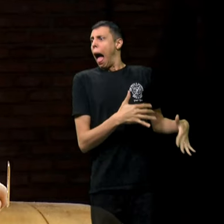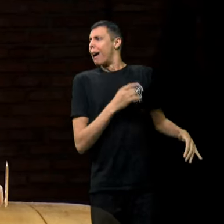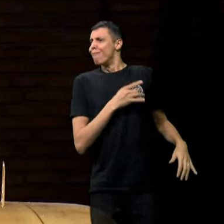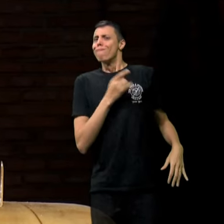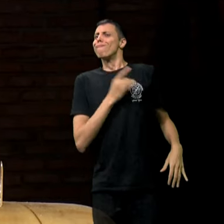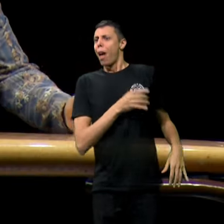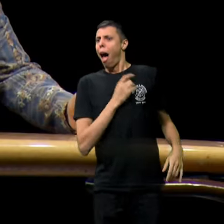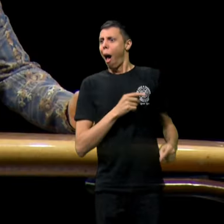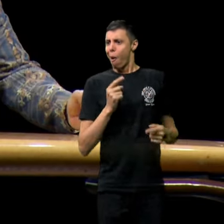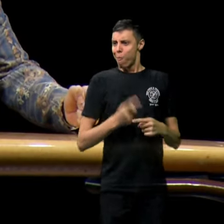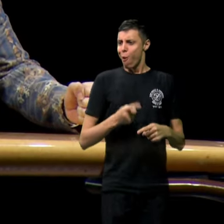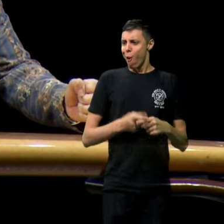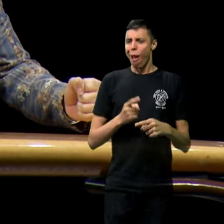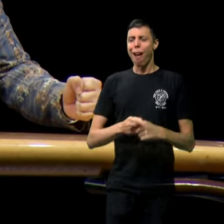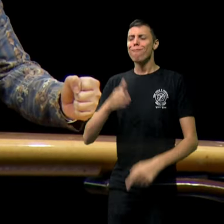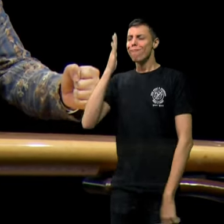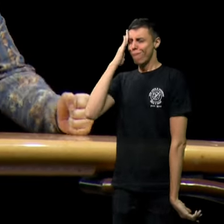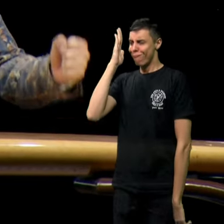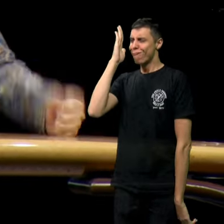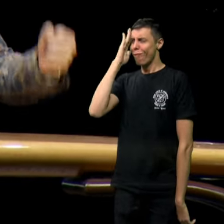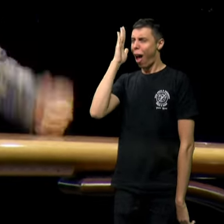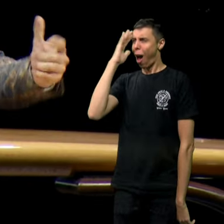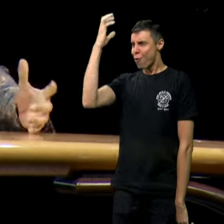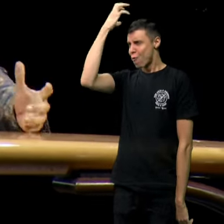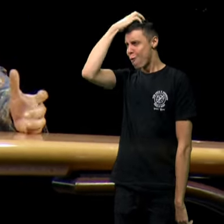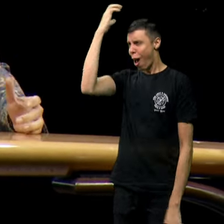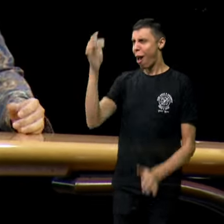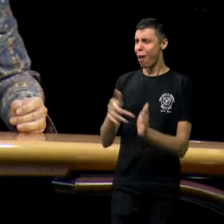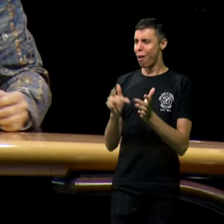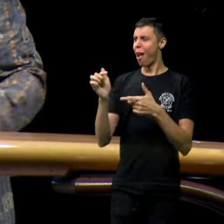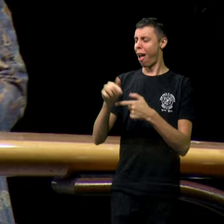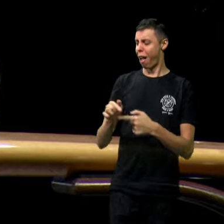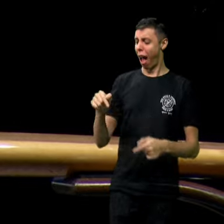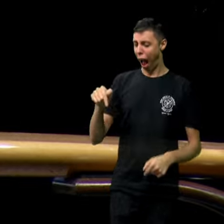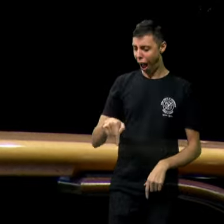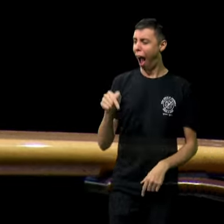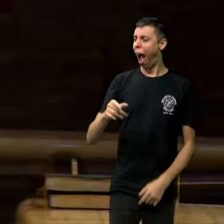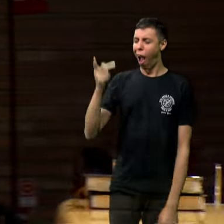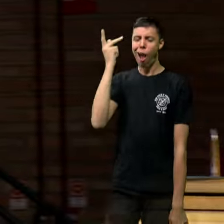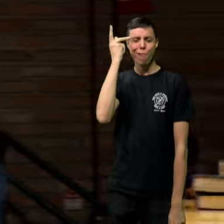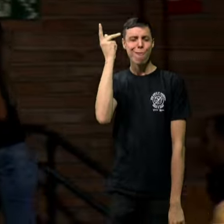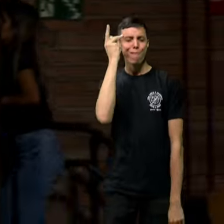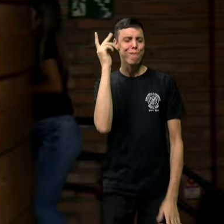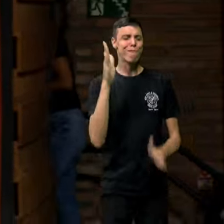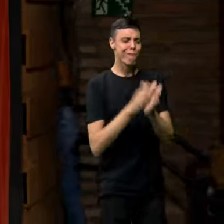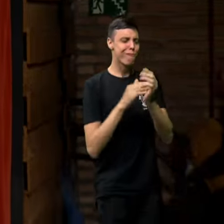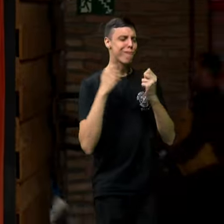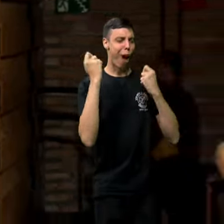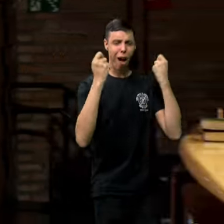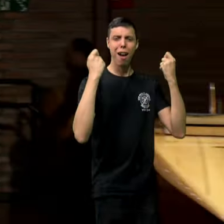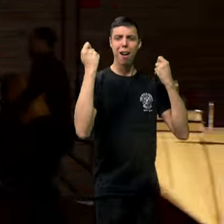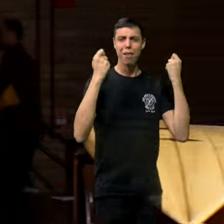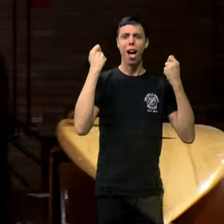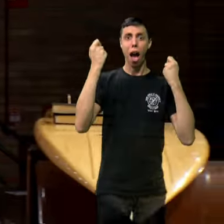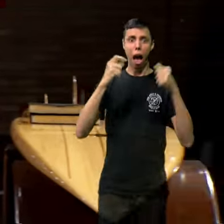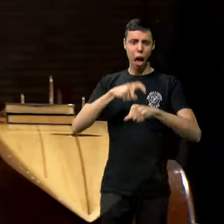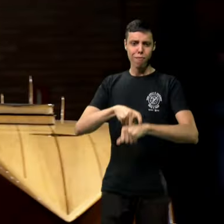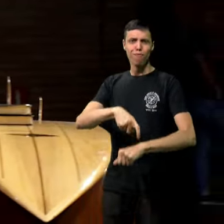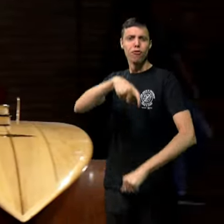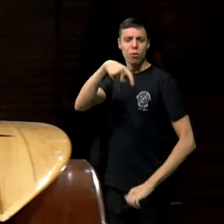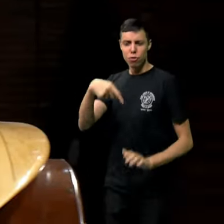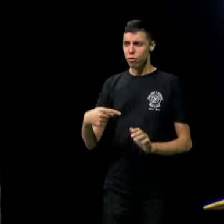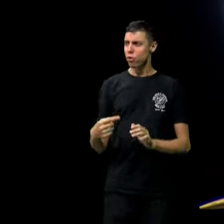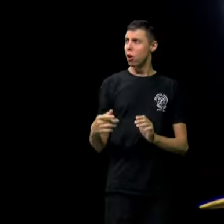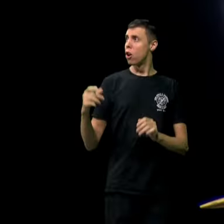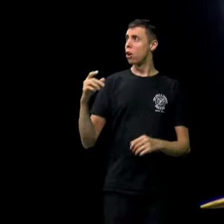tarde, porque ele sabe que a manifestação do reino está em São Paulo. Aleluia! É chegada a hora da